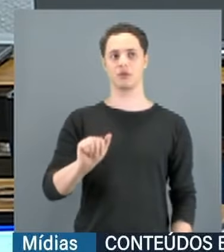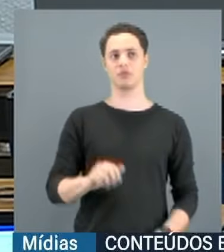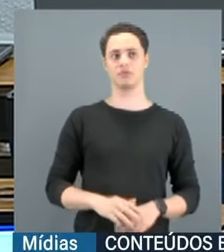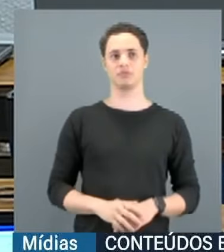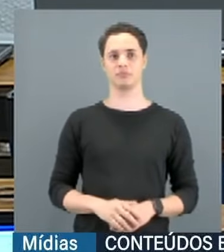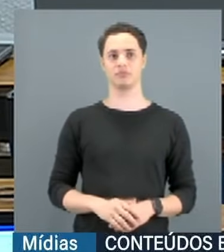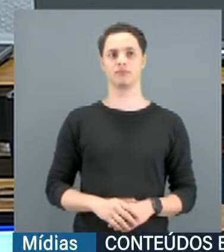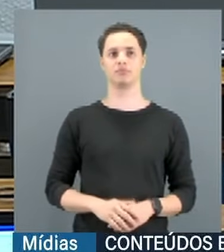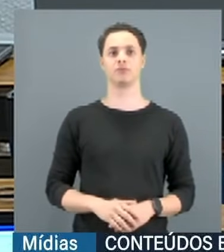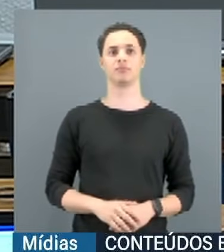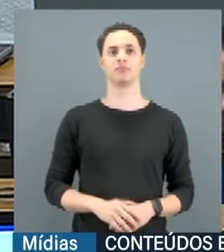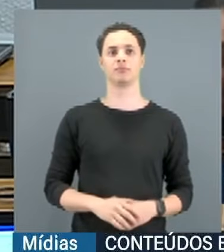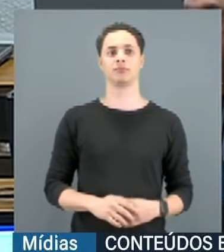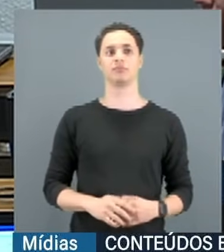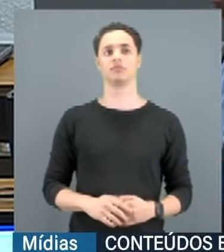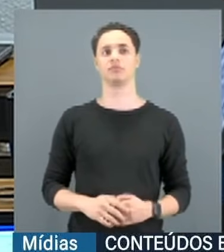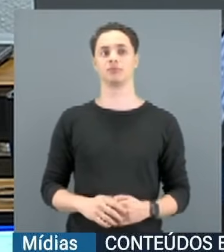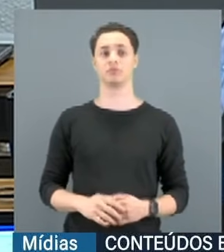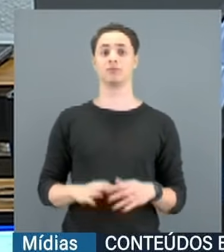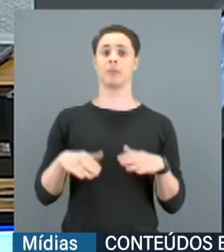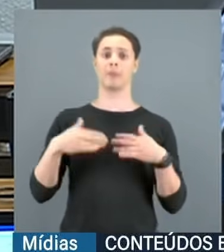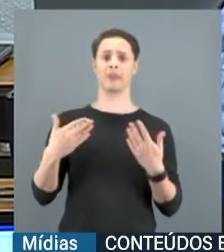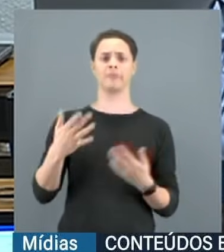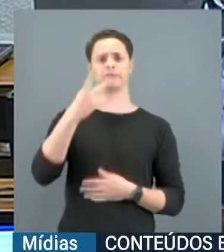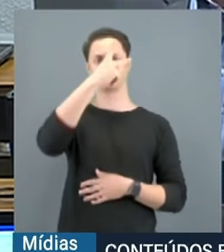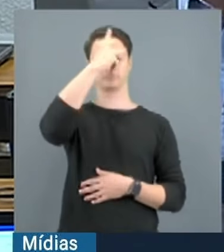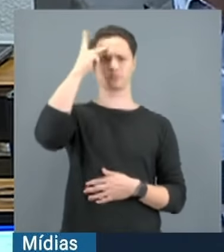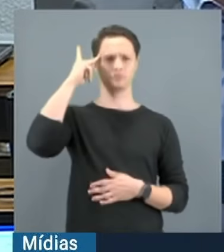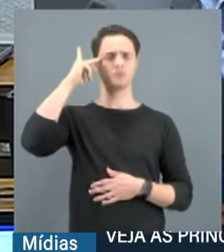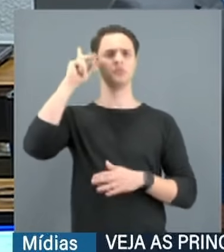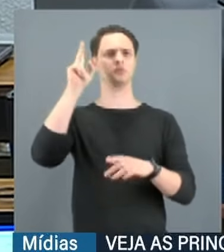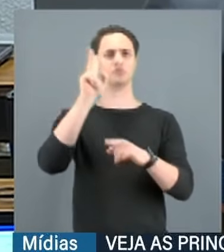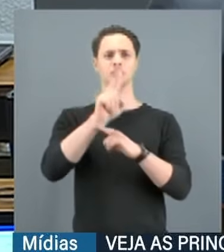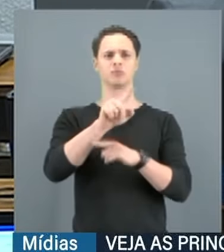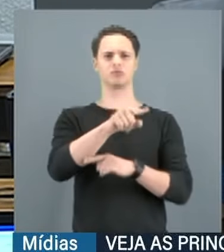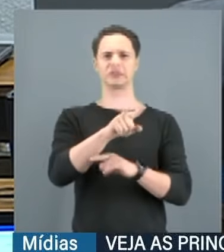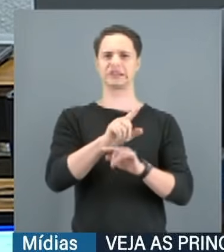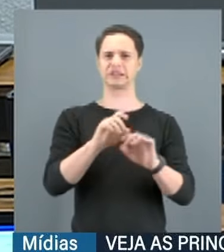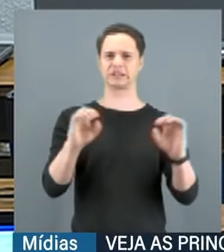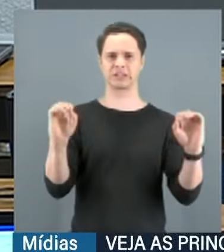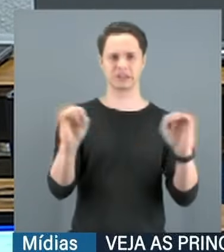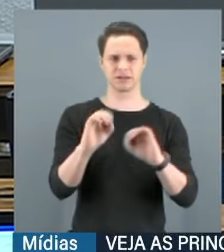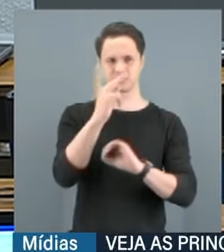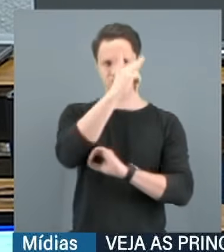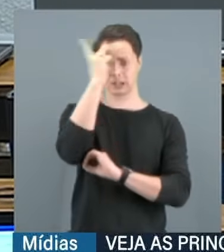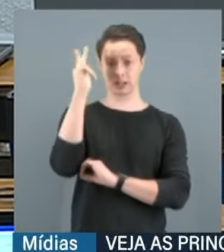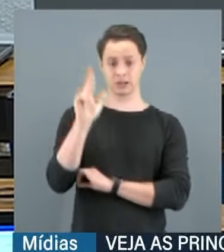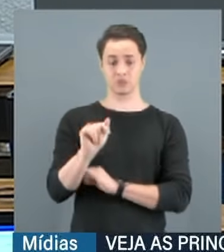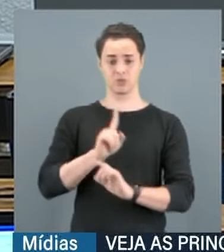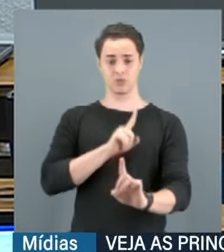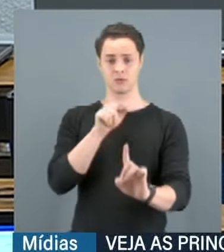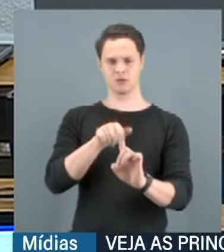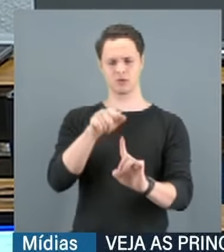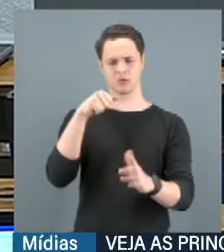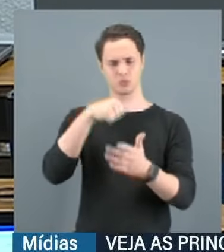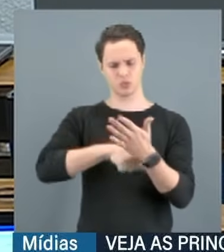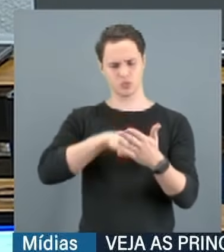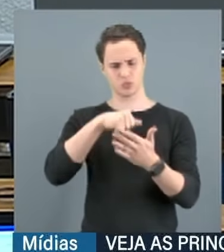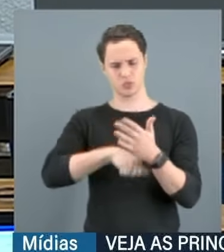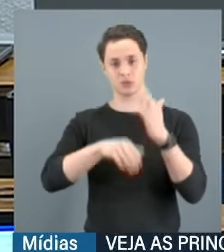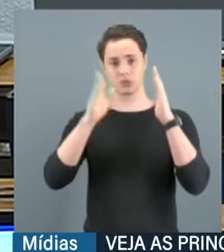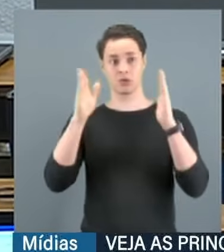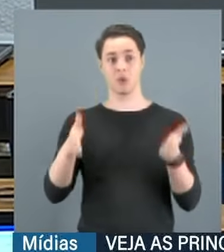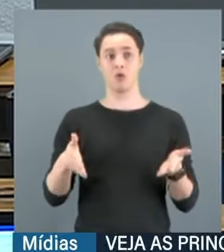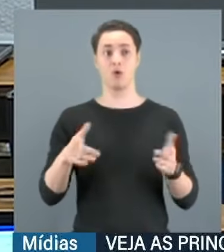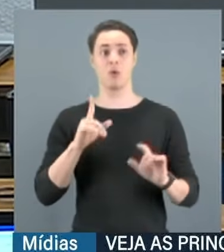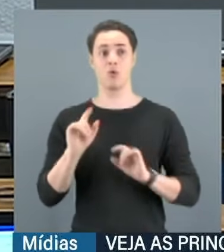Senhor Wellington, ninguém te protegeu de nada, né? E ainda negaram os objetivos que o senhor tanto lutou. Pelo